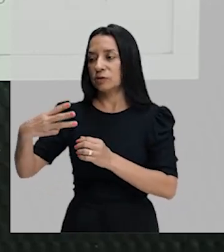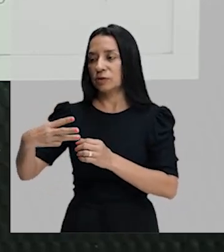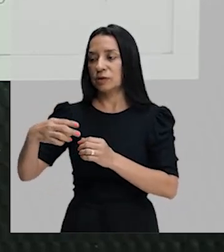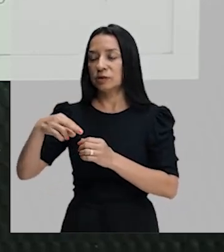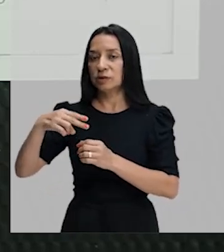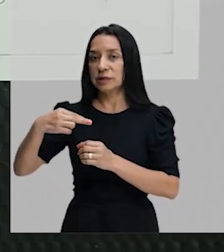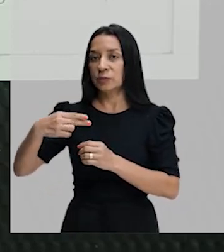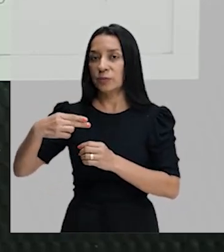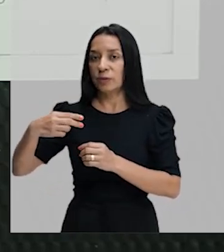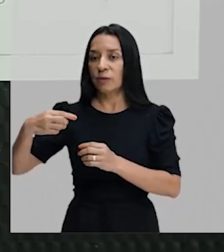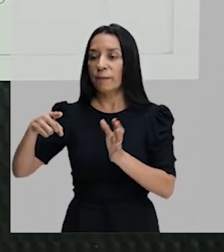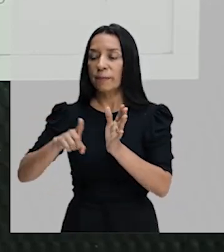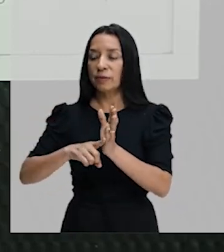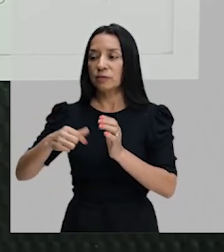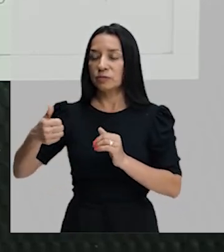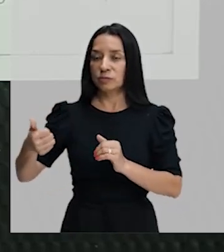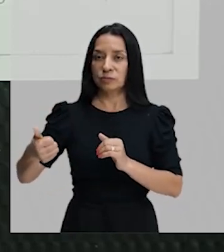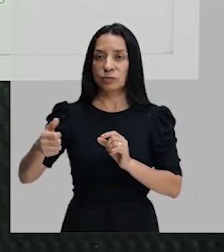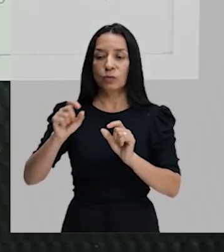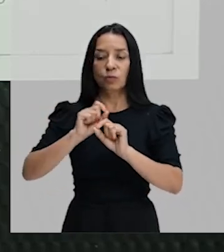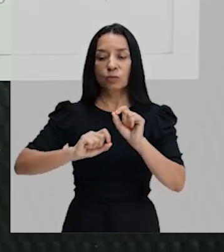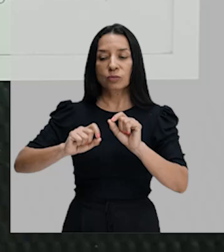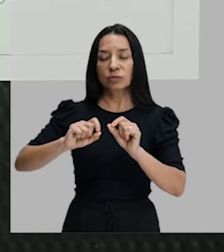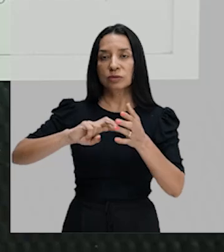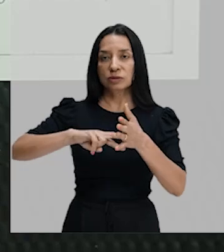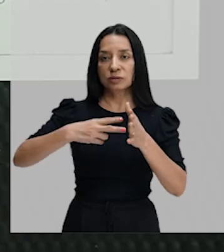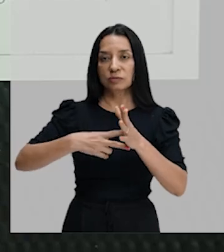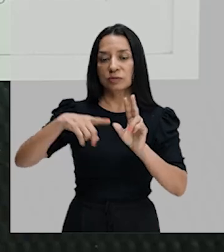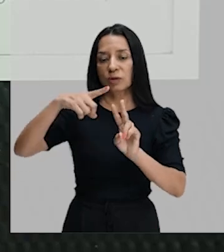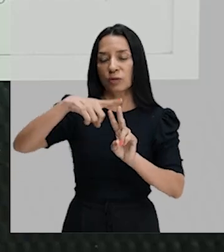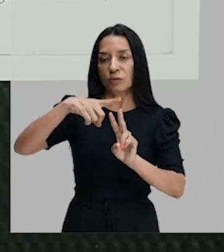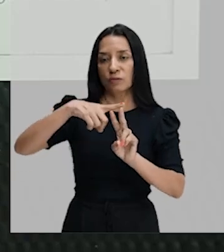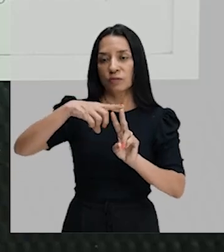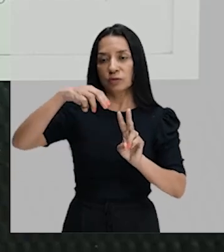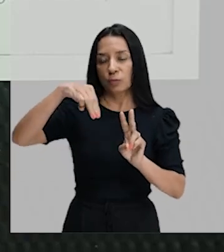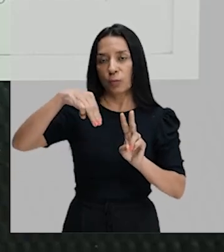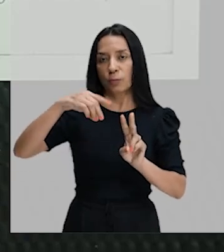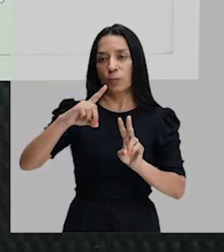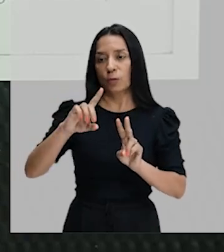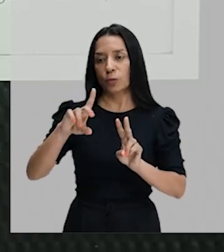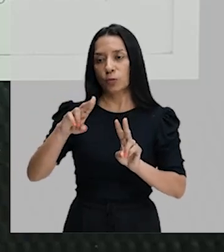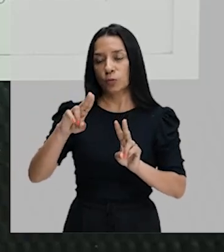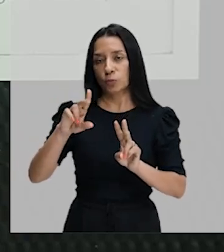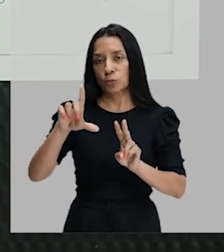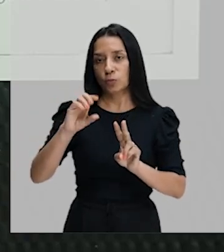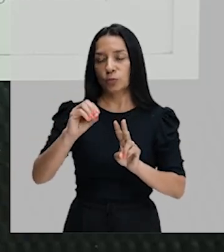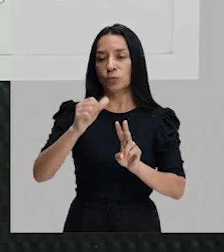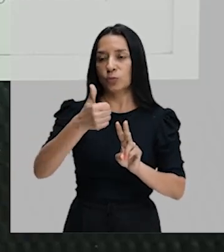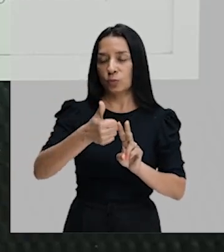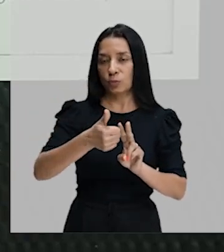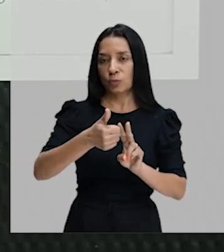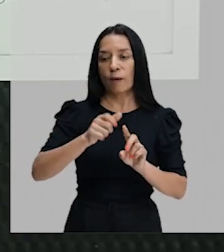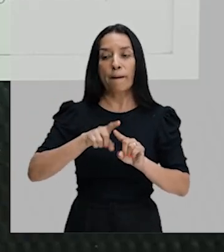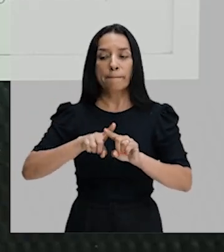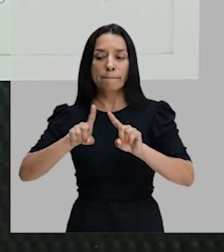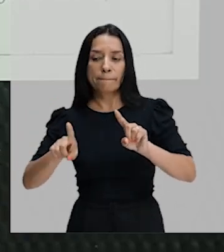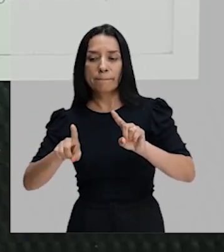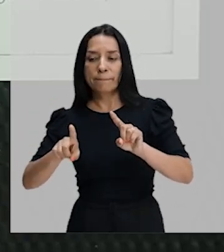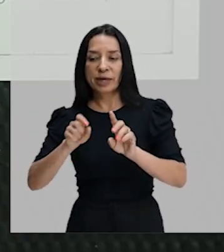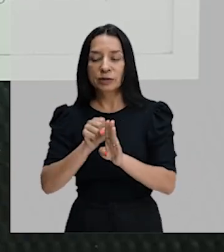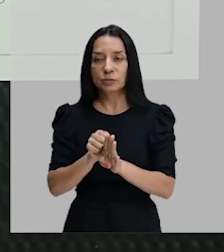dizer isso? Ele é um vetor menos 1, quer dizer, ele é um vetor de módulo 1, desculpa, porém, o sentido que ele